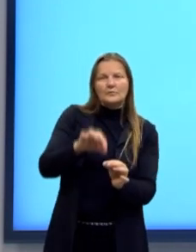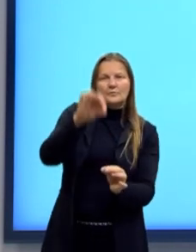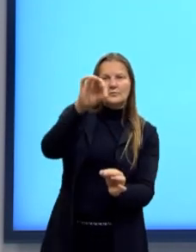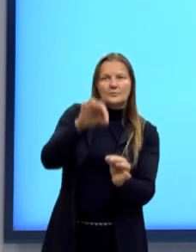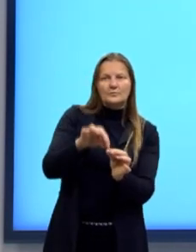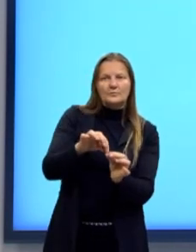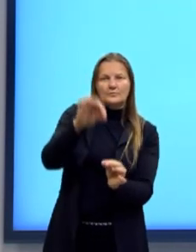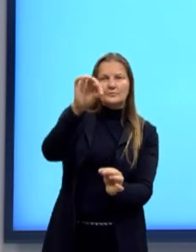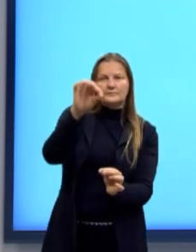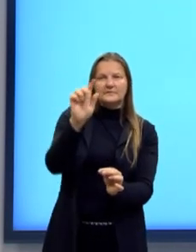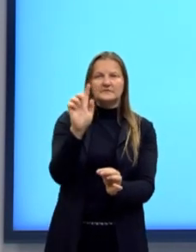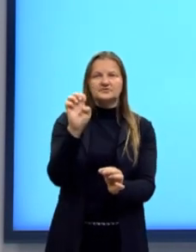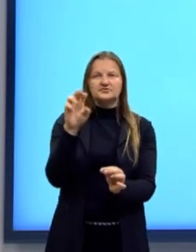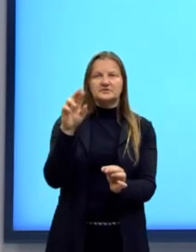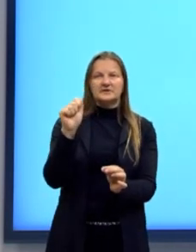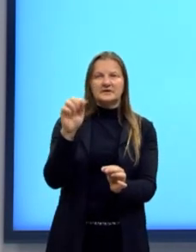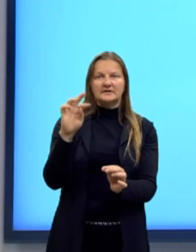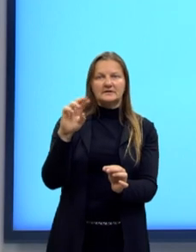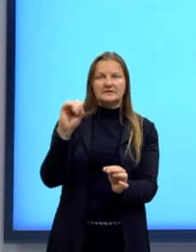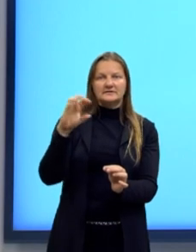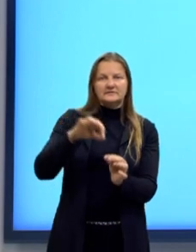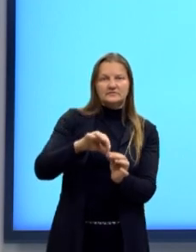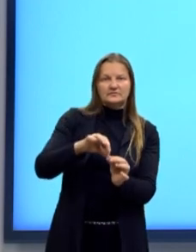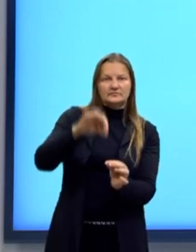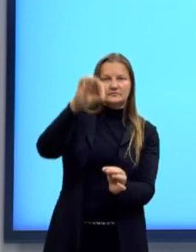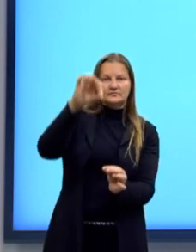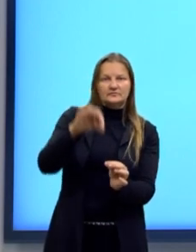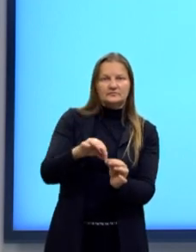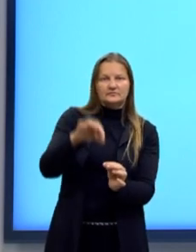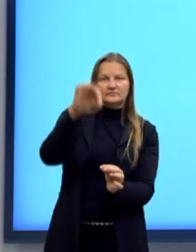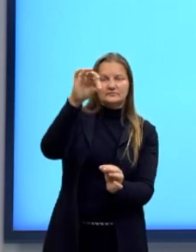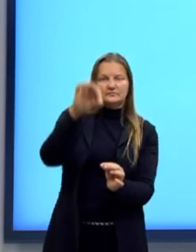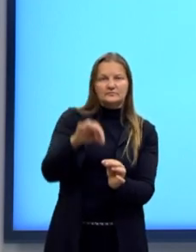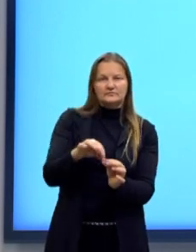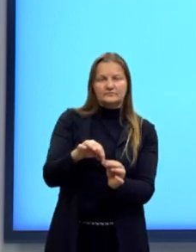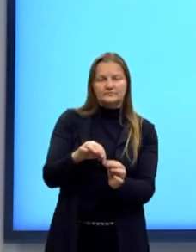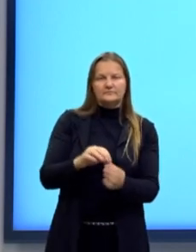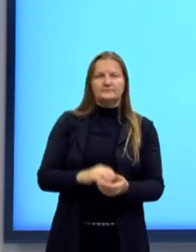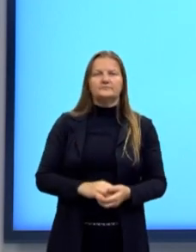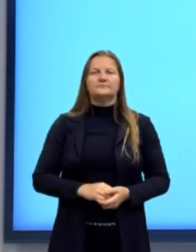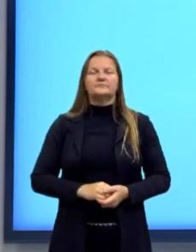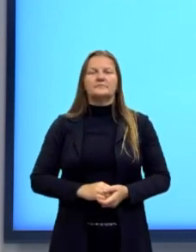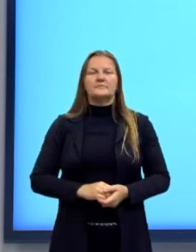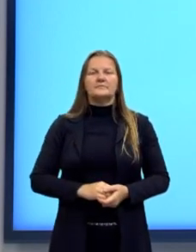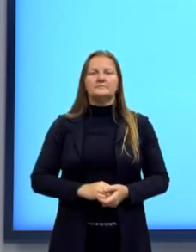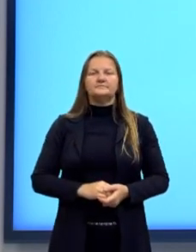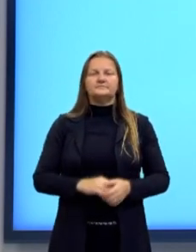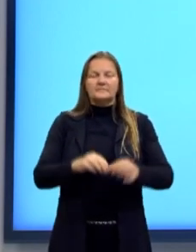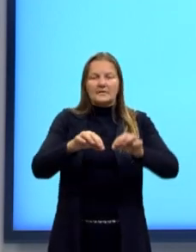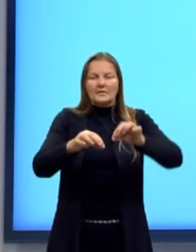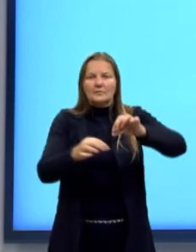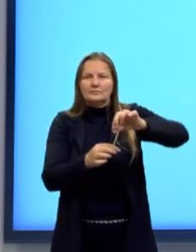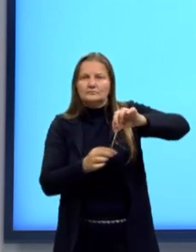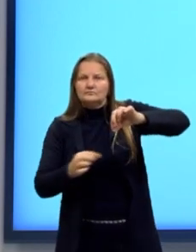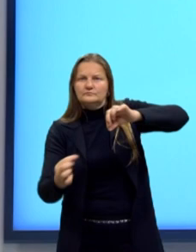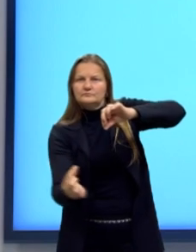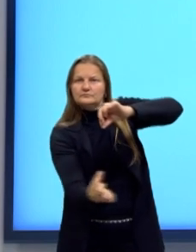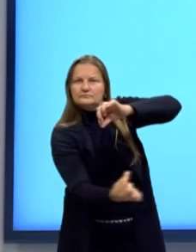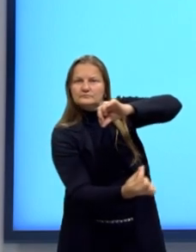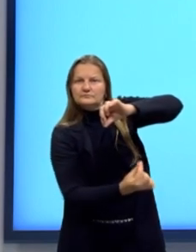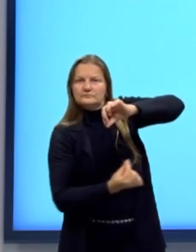de reta né que o olho Então as duas bases da nossa figura Porque no momento que nós rotacionarmos